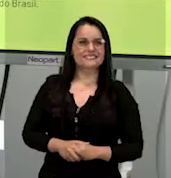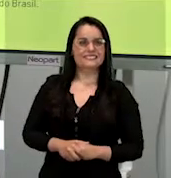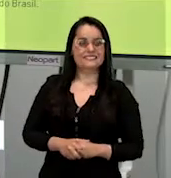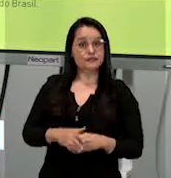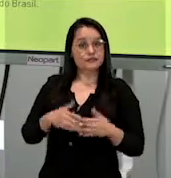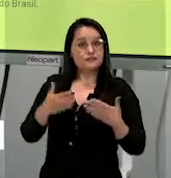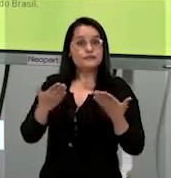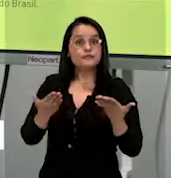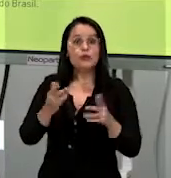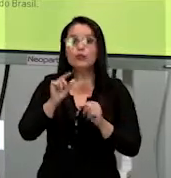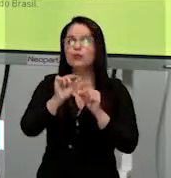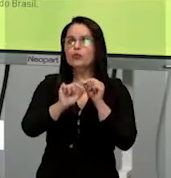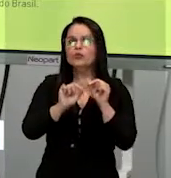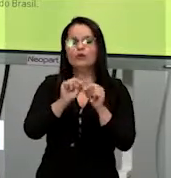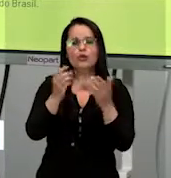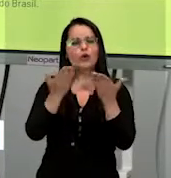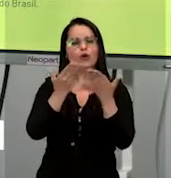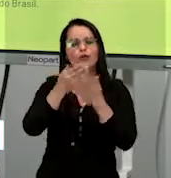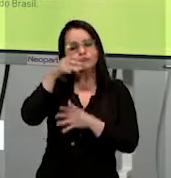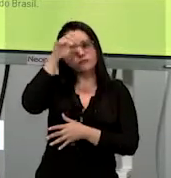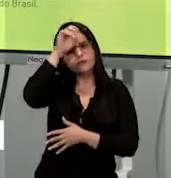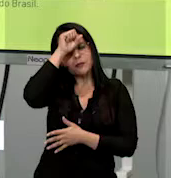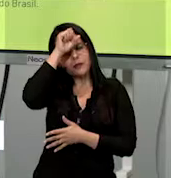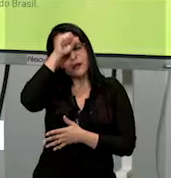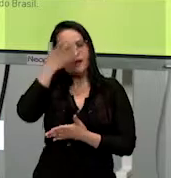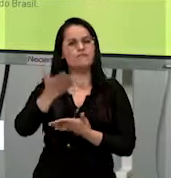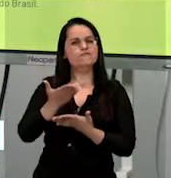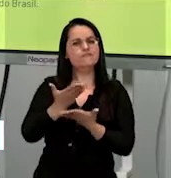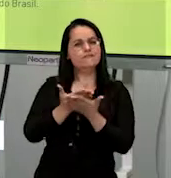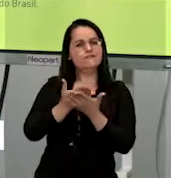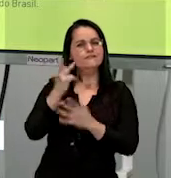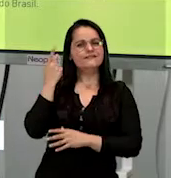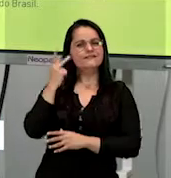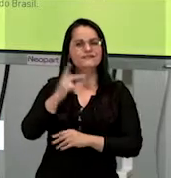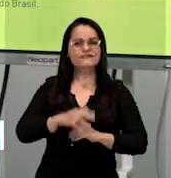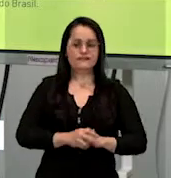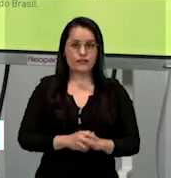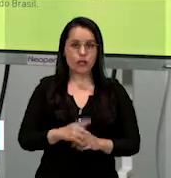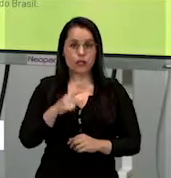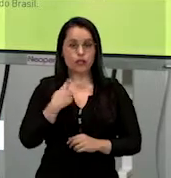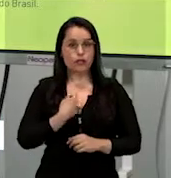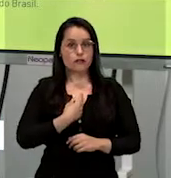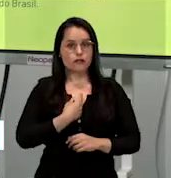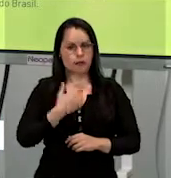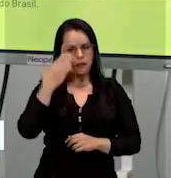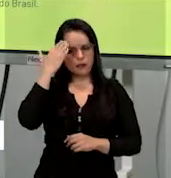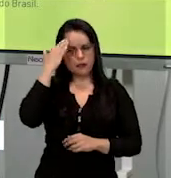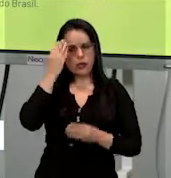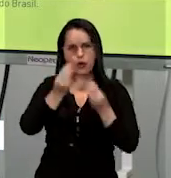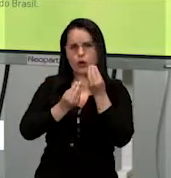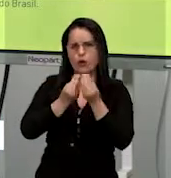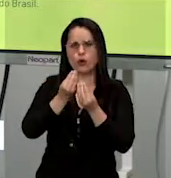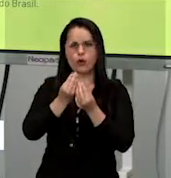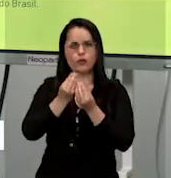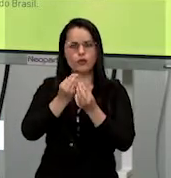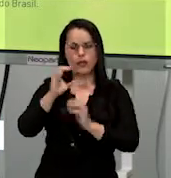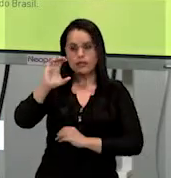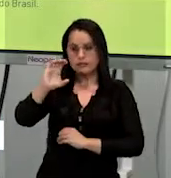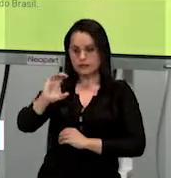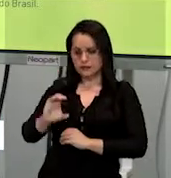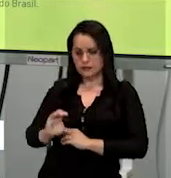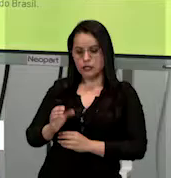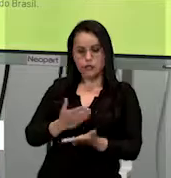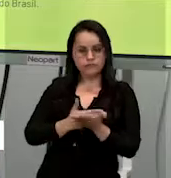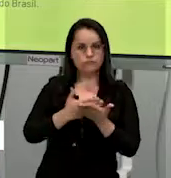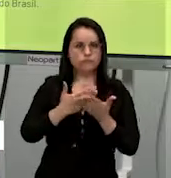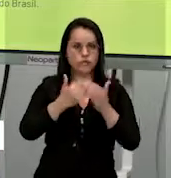Bom, o que nós veremos hoje na aula de História? Nós vamos associar a noção de cidadania com os princípios de